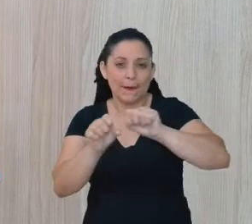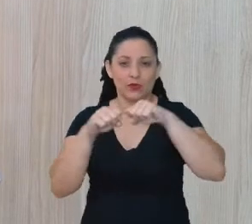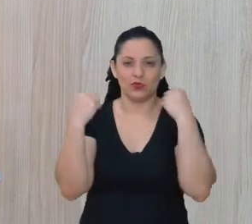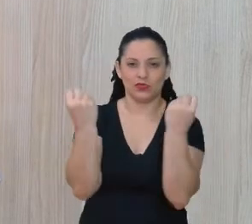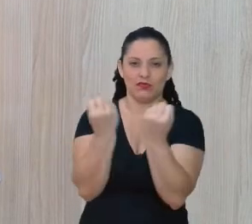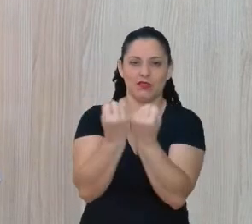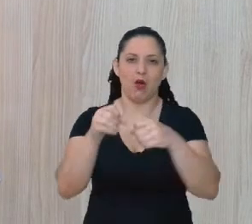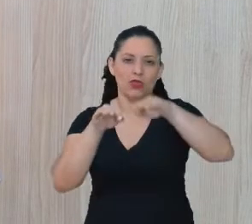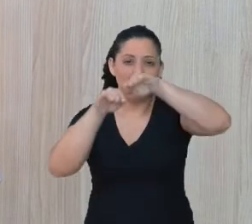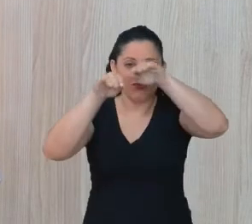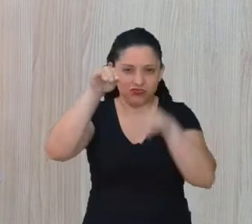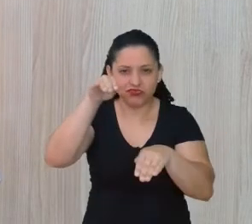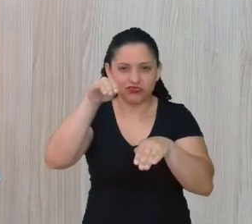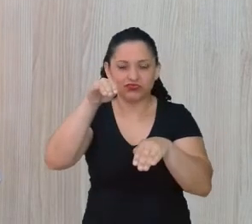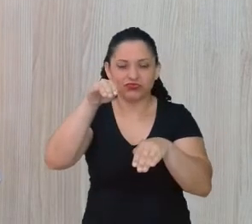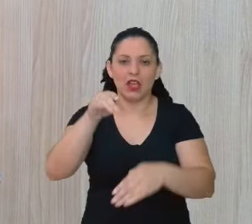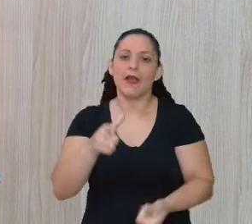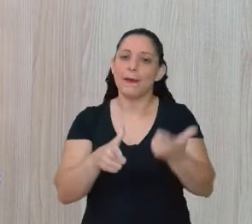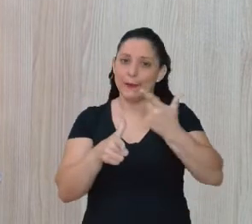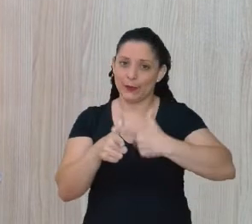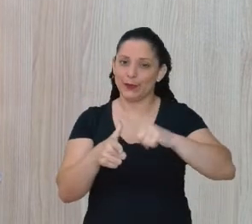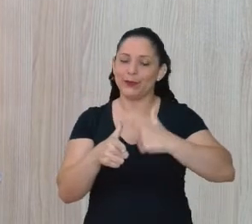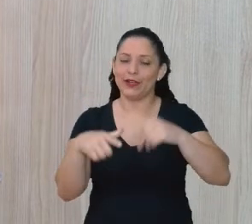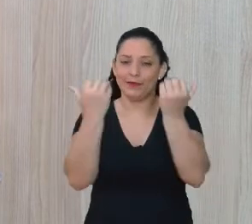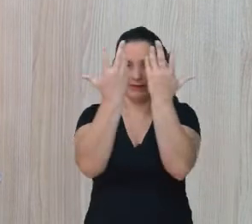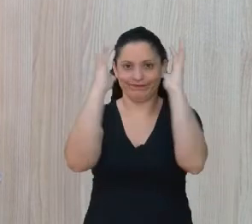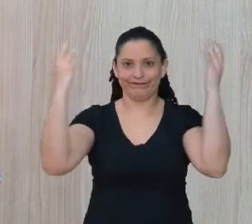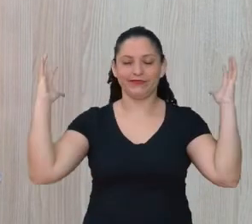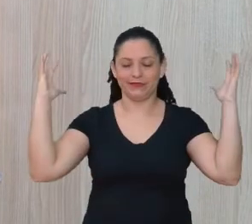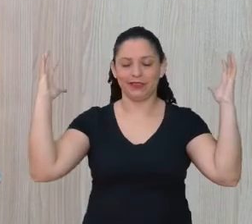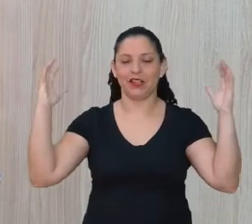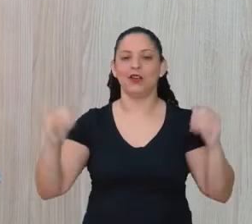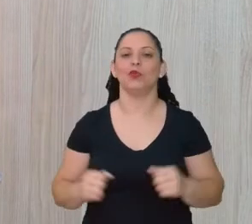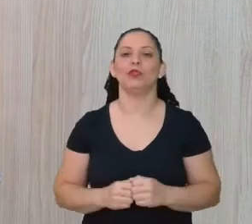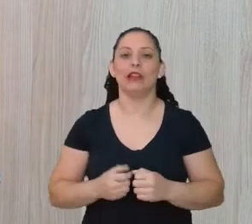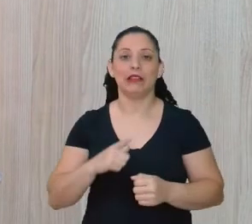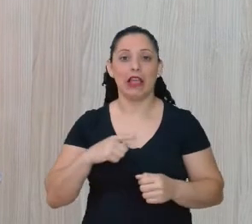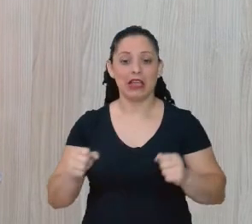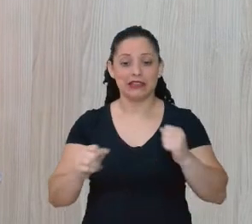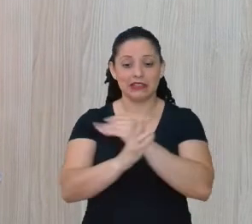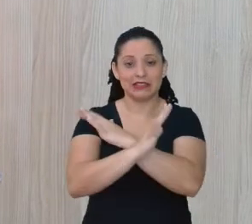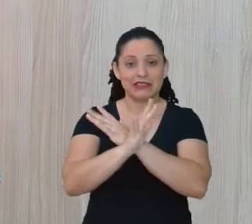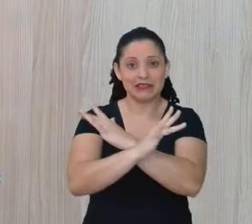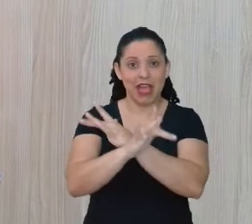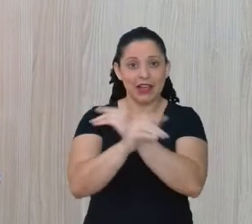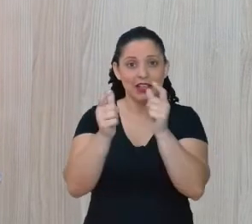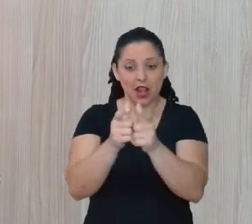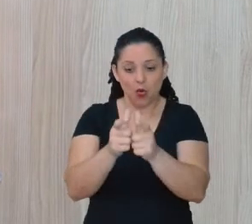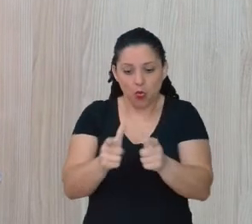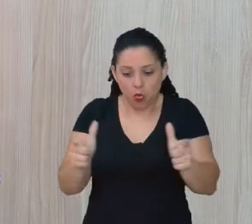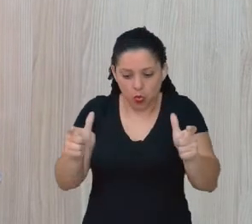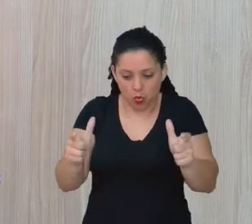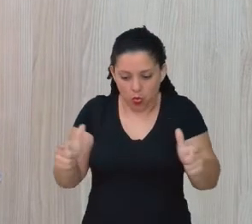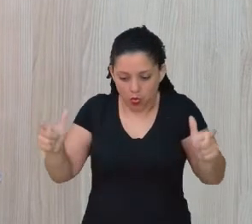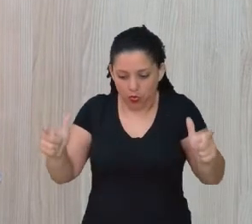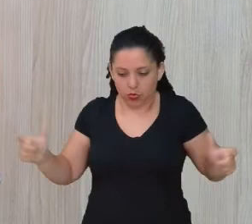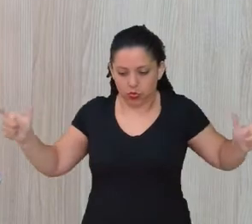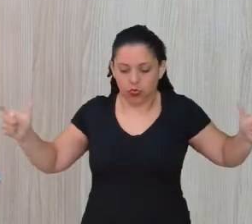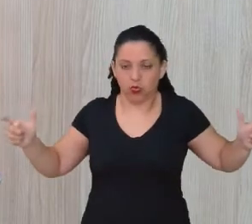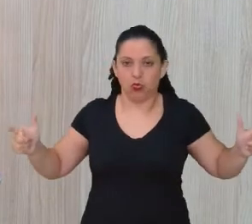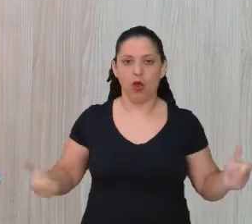a ver com essa crise ambiental, né? Porque desenfreado das cidades, né, onde a favelização, pessoas que não têm